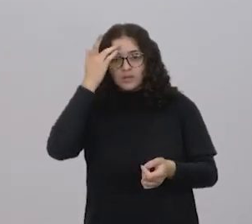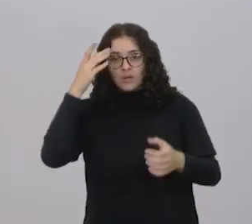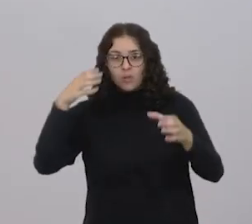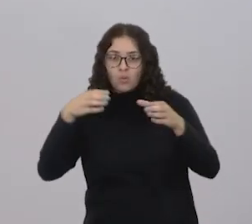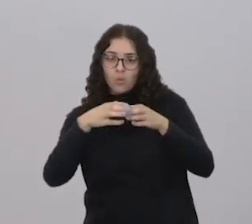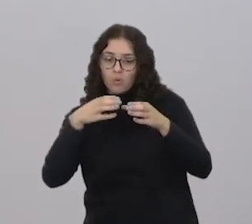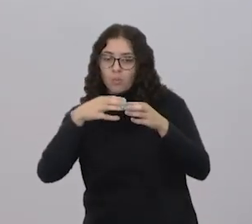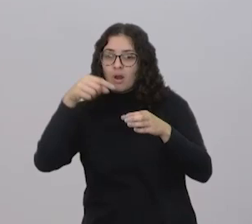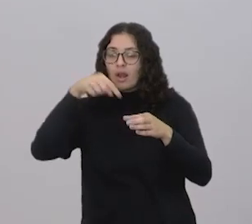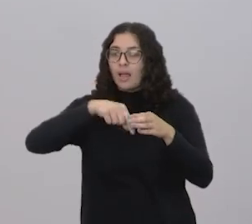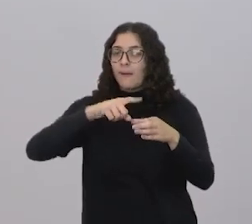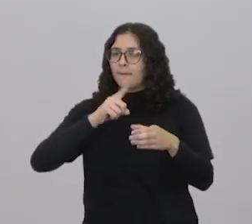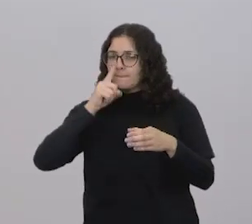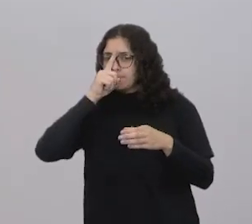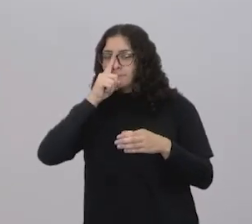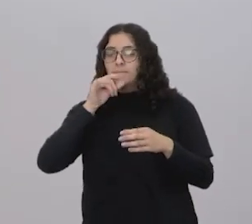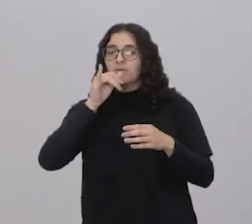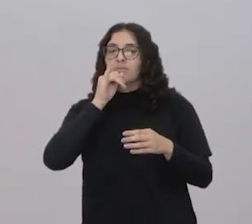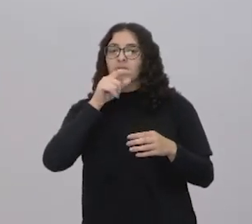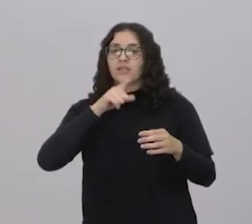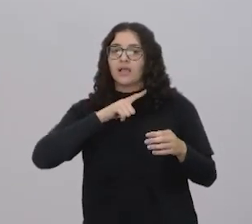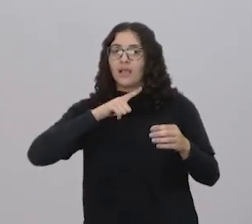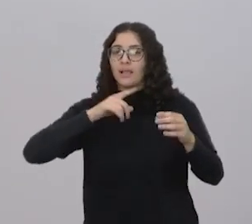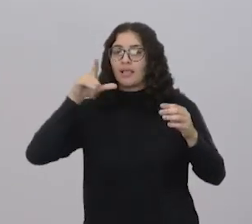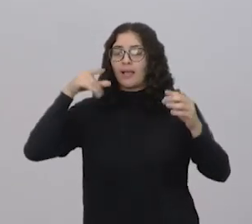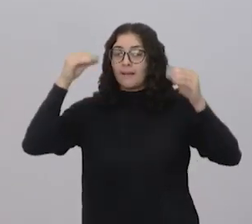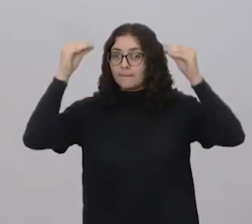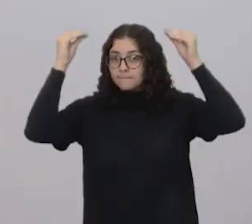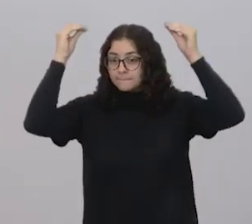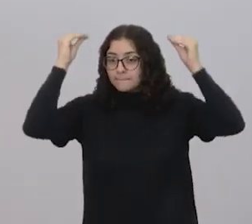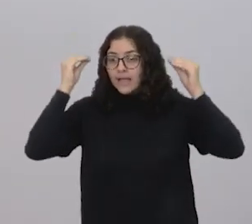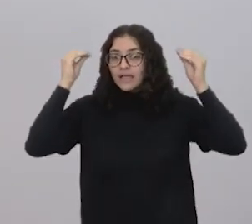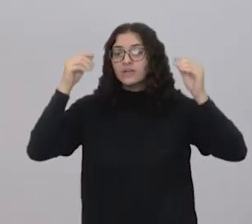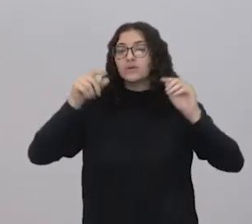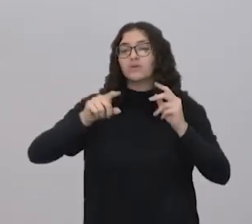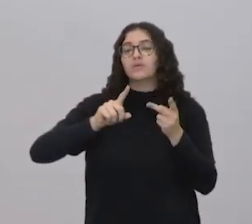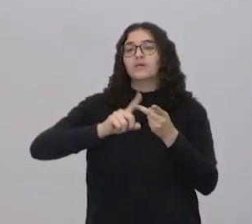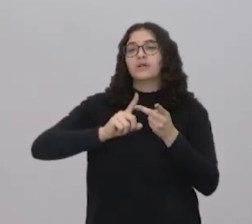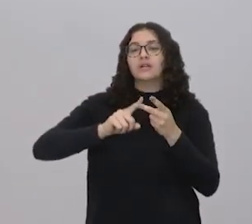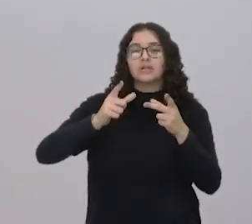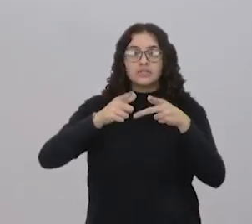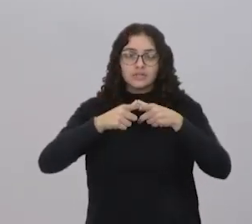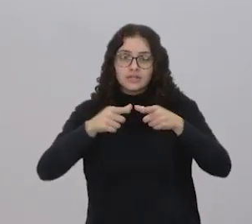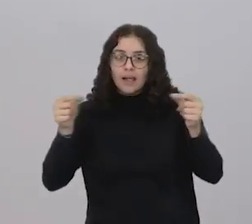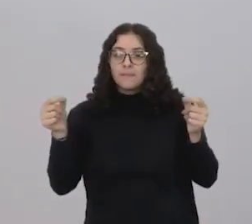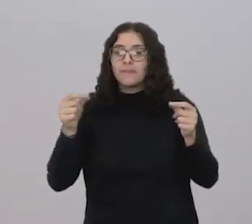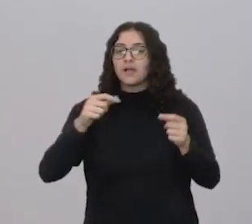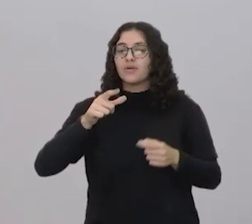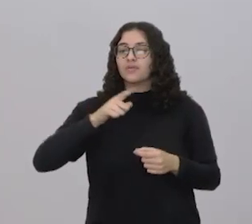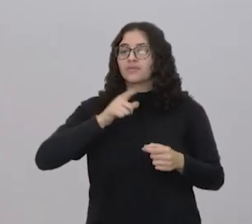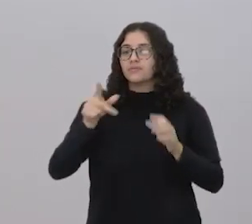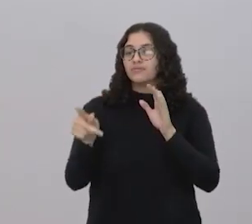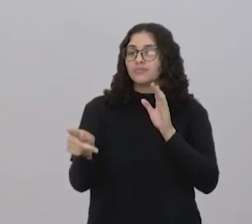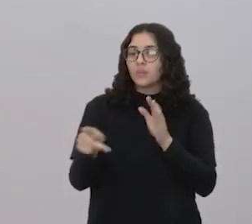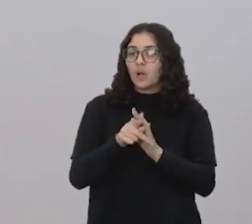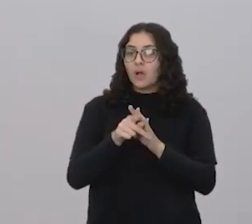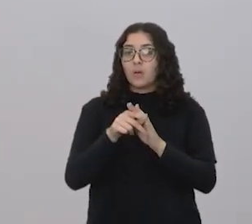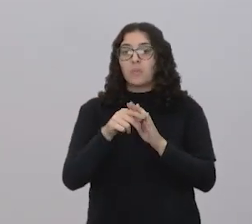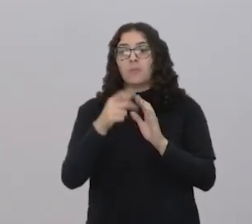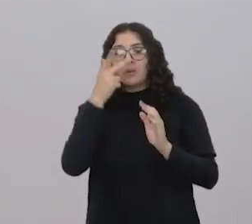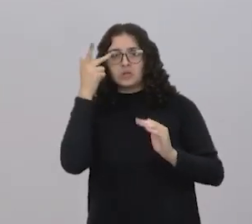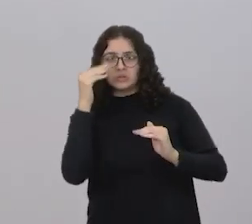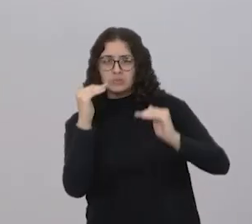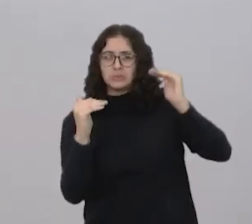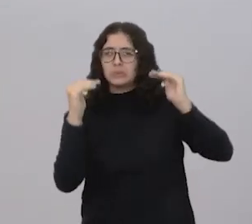pode pegar, por exemplo, no México, você pode pegar no Japão mesmo, que aí você tem uma relação de poder com esse tipo de tatuagem que as